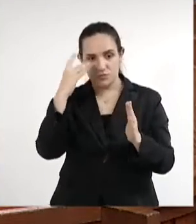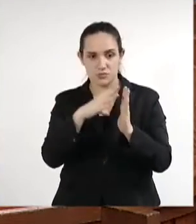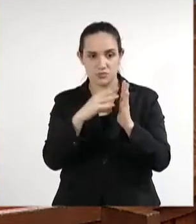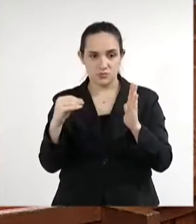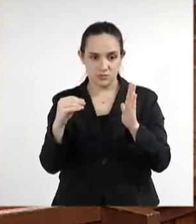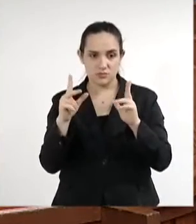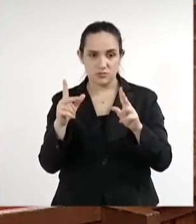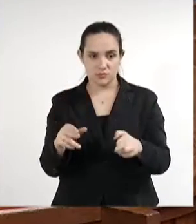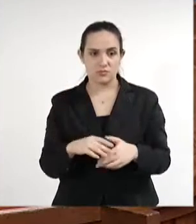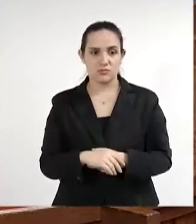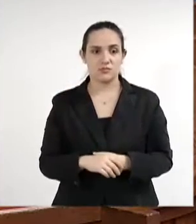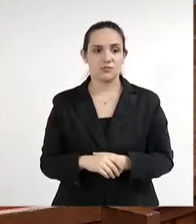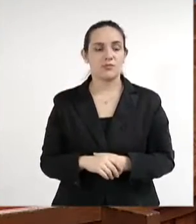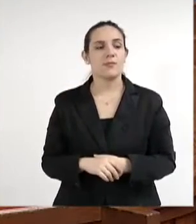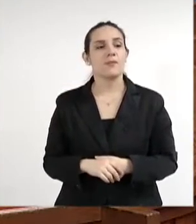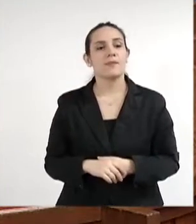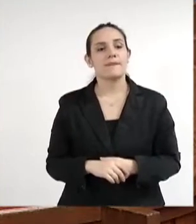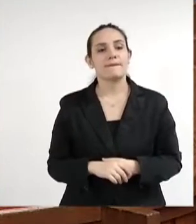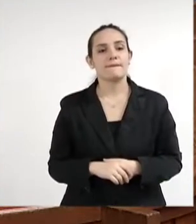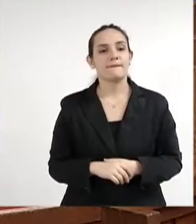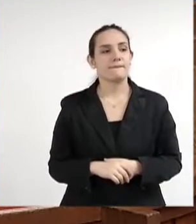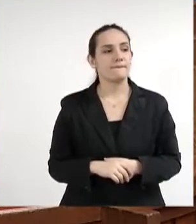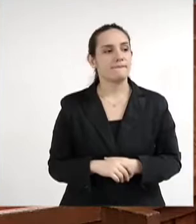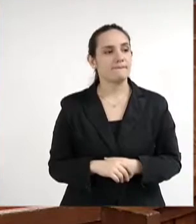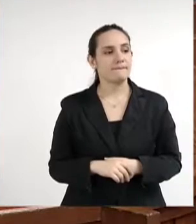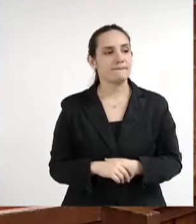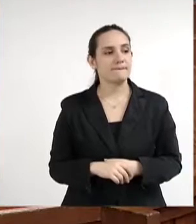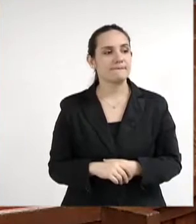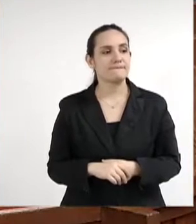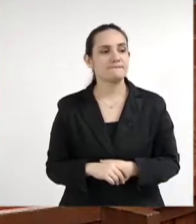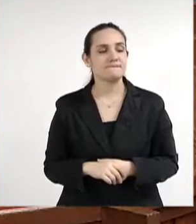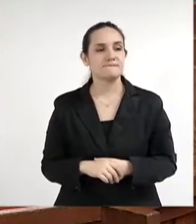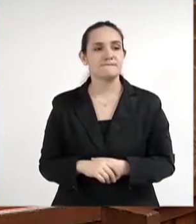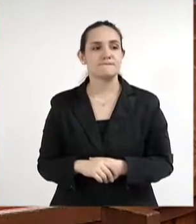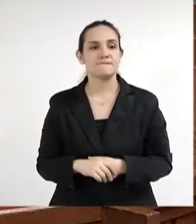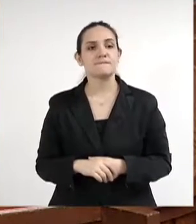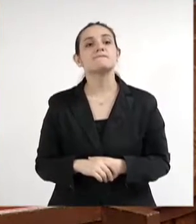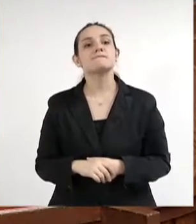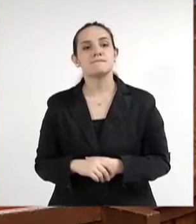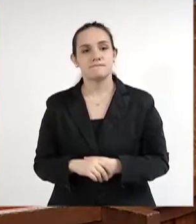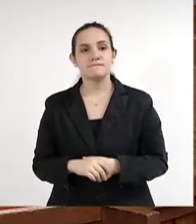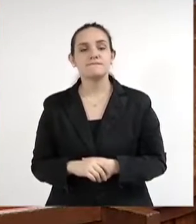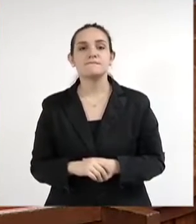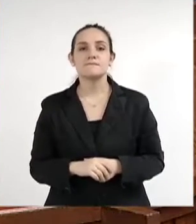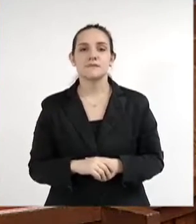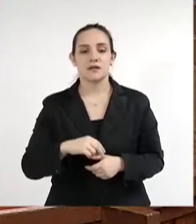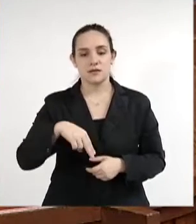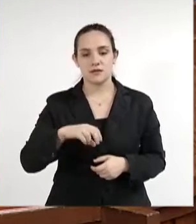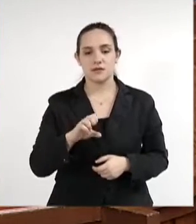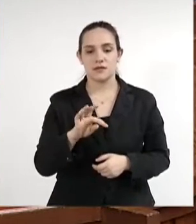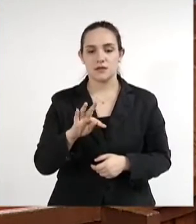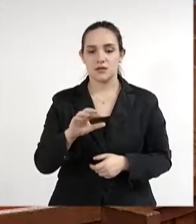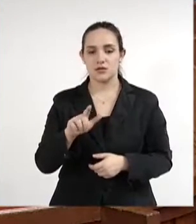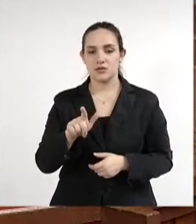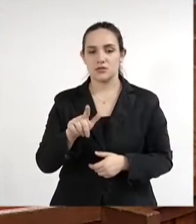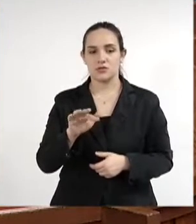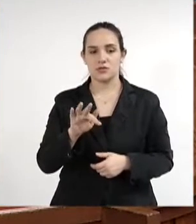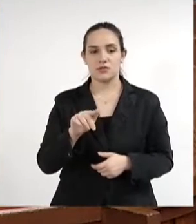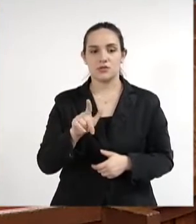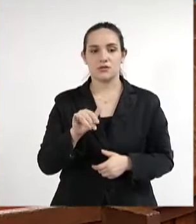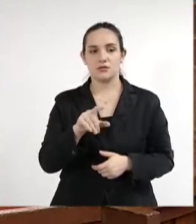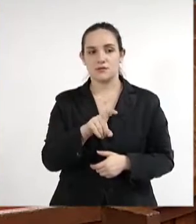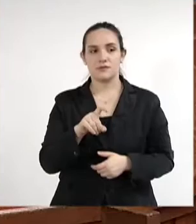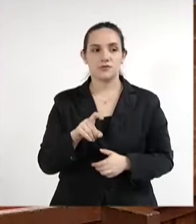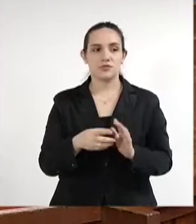Em julho, está aqui, né? Eu citei sem saber que aqui estava escrito, a Netflix removeu uma cena de suicídio na primeira temporada desse seriado que